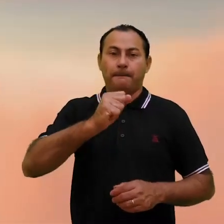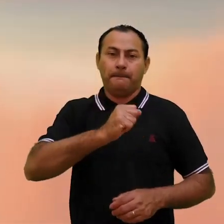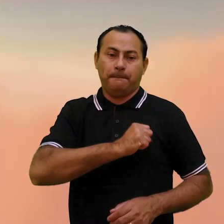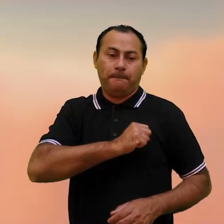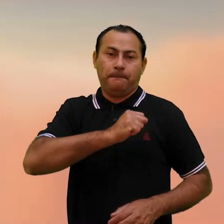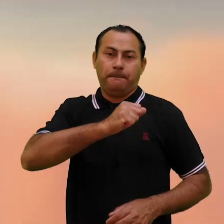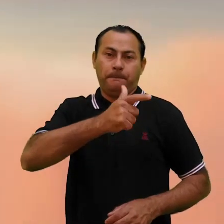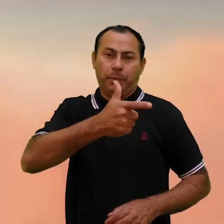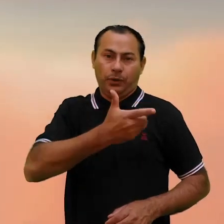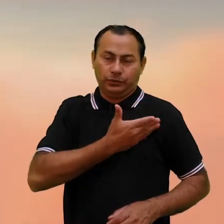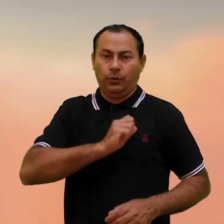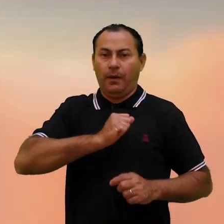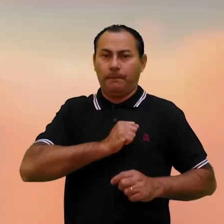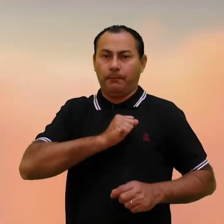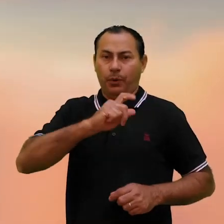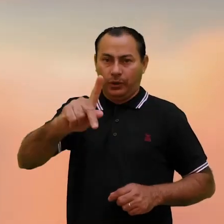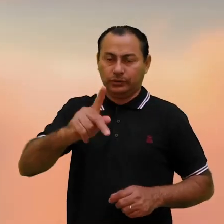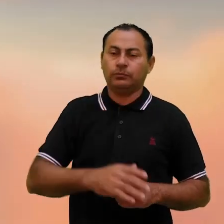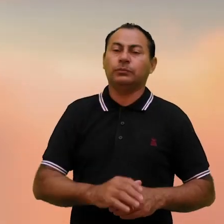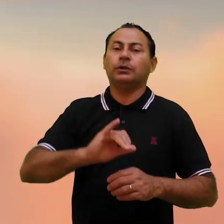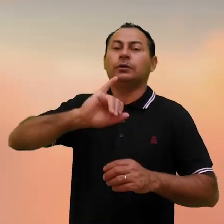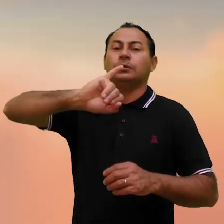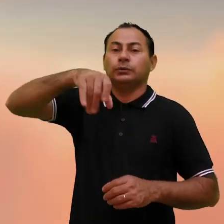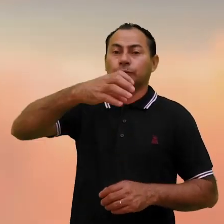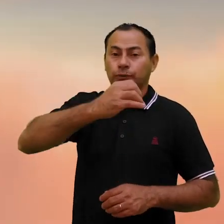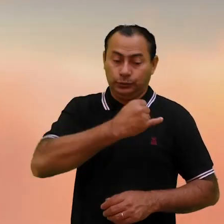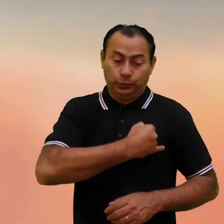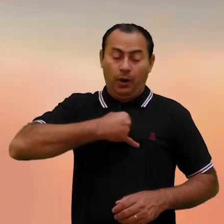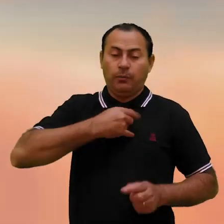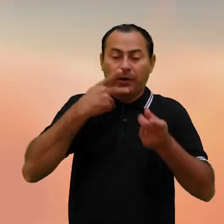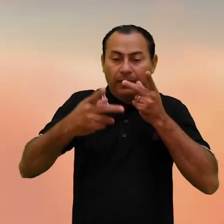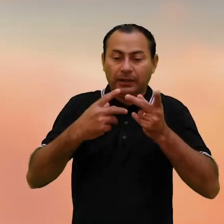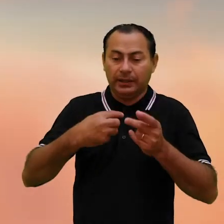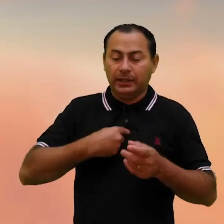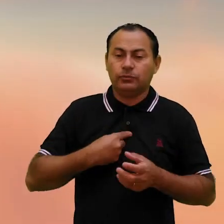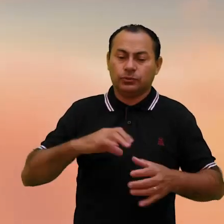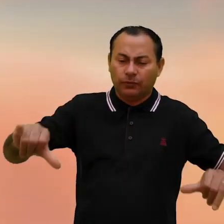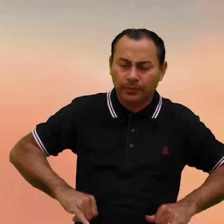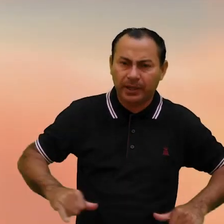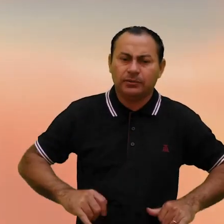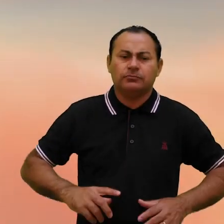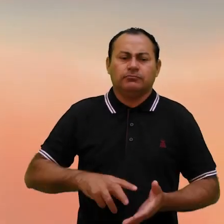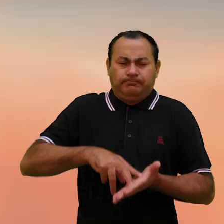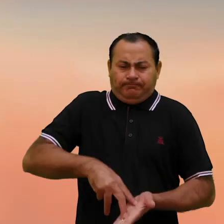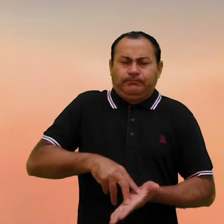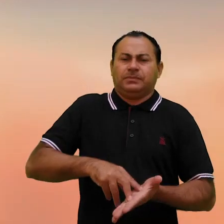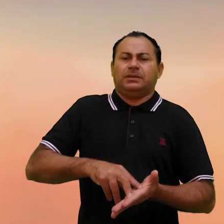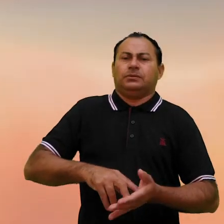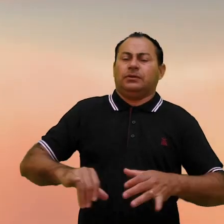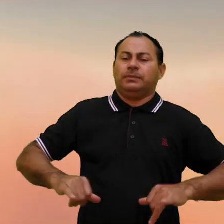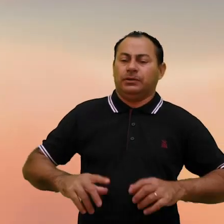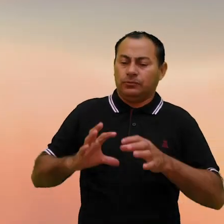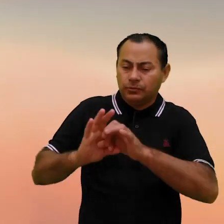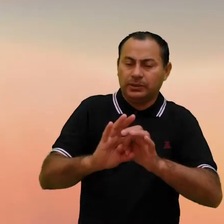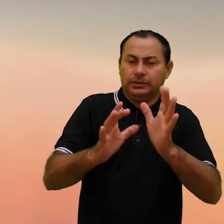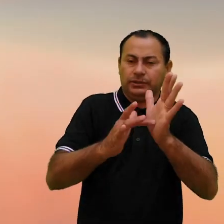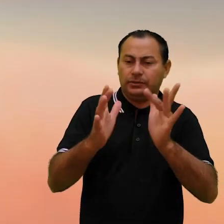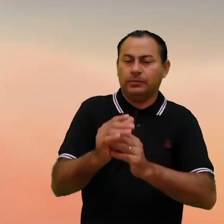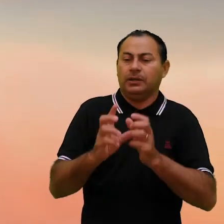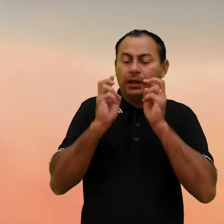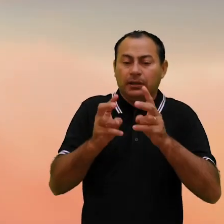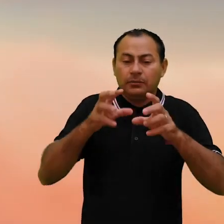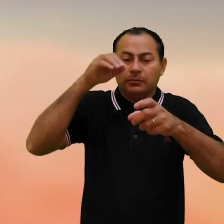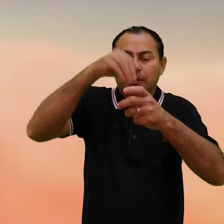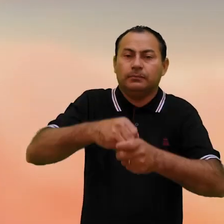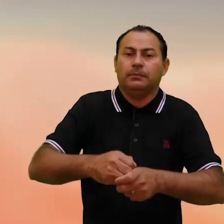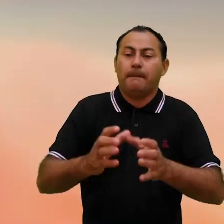eu, João, irmão e companheiro de vocês no sofrimento, no reino e na perseverança em Jesus, estava na ilha de Pátimos por causa da palavra